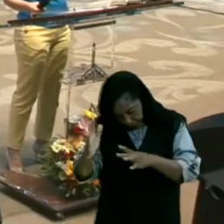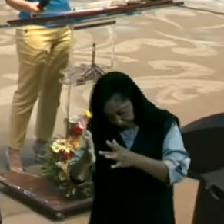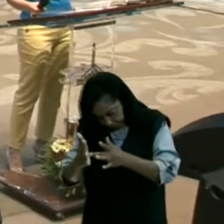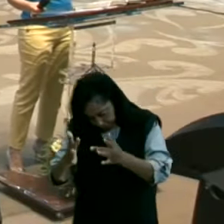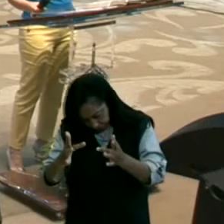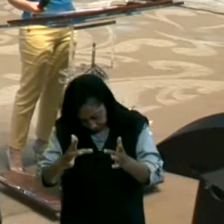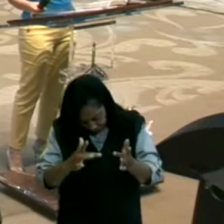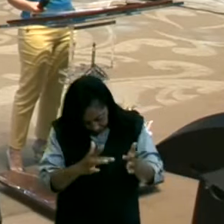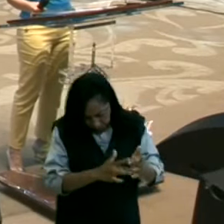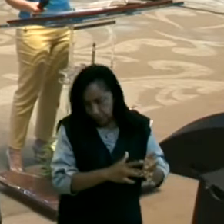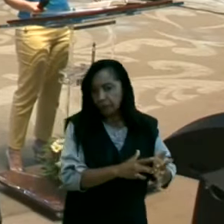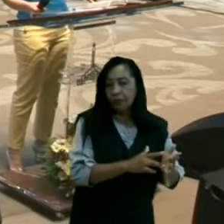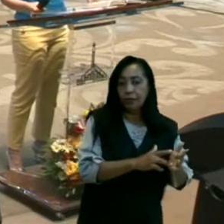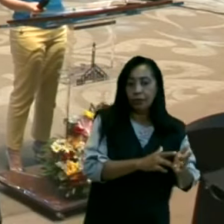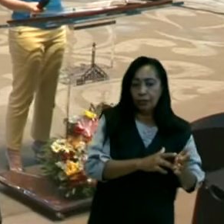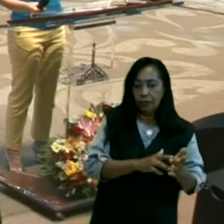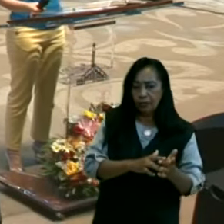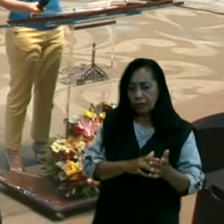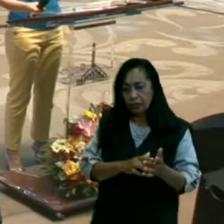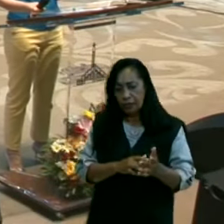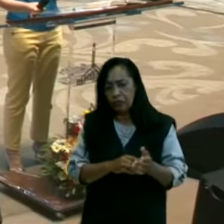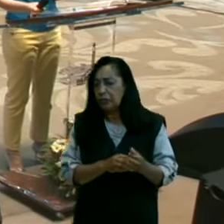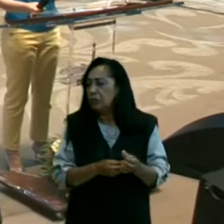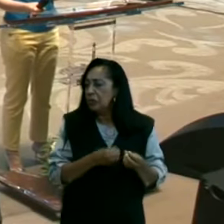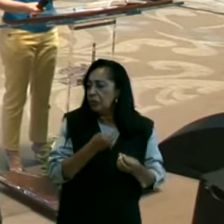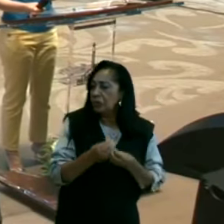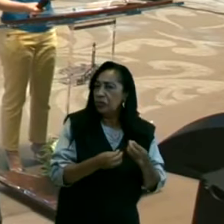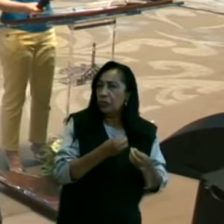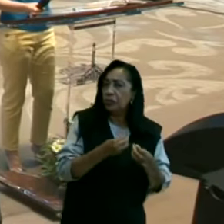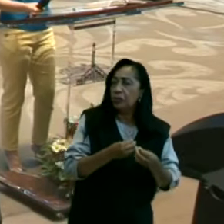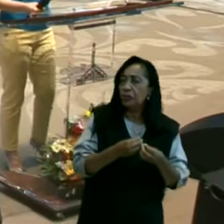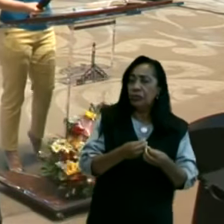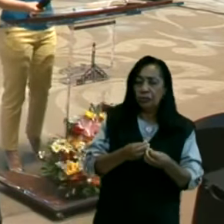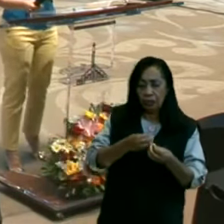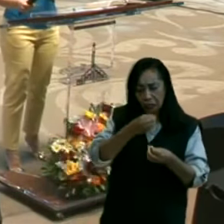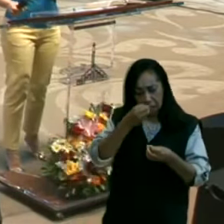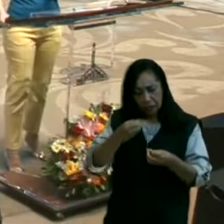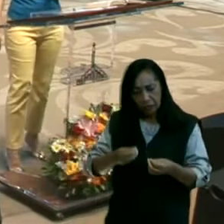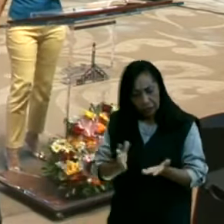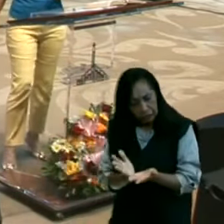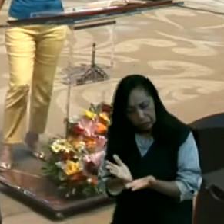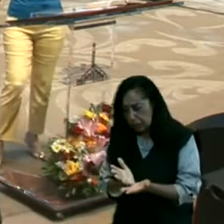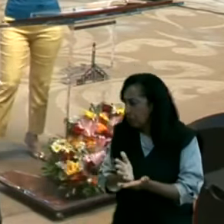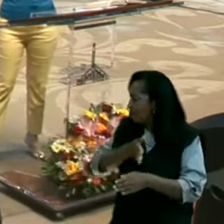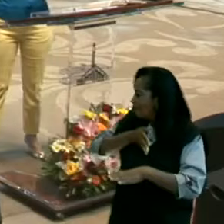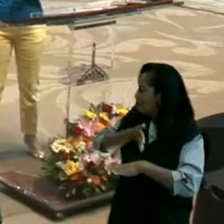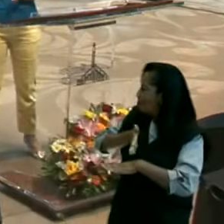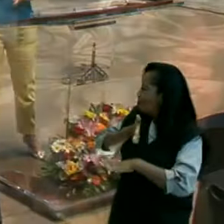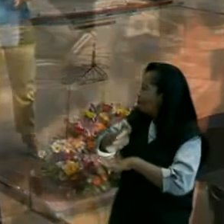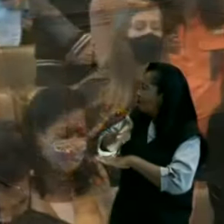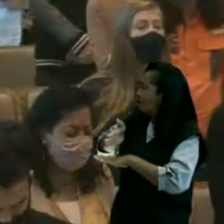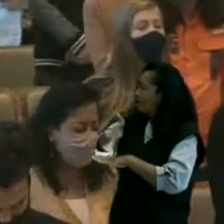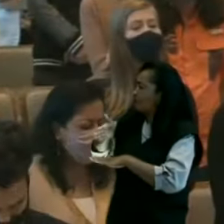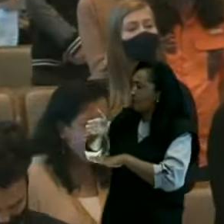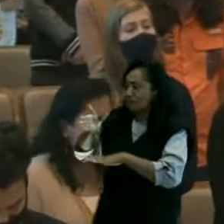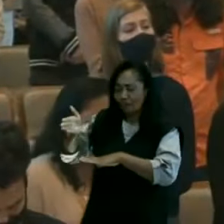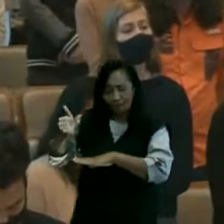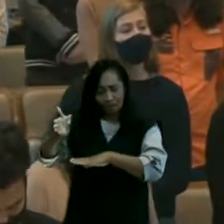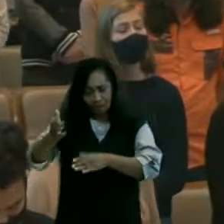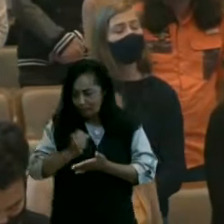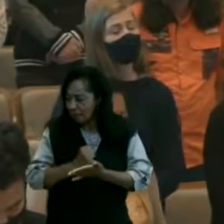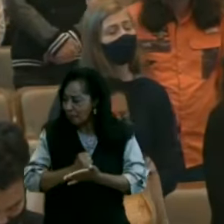Senhor. Como um farol que brilha à noite, como ponte sobre